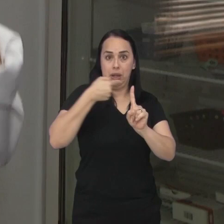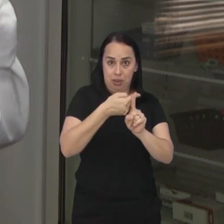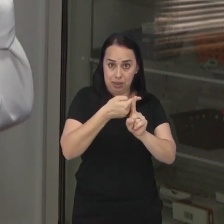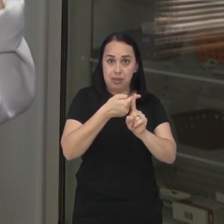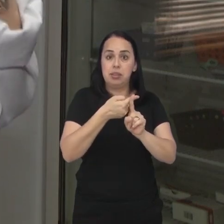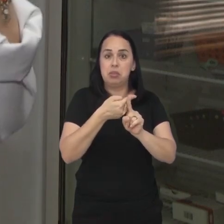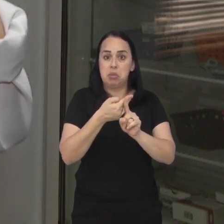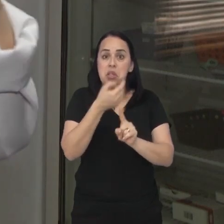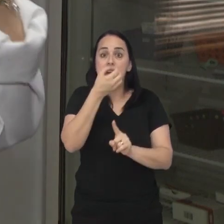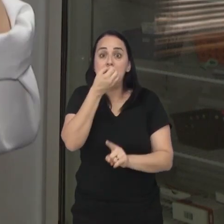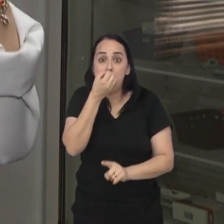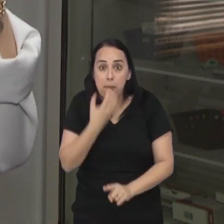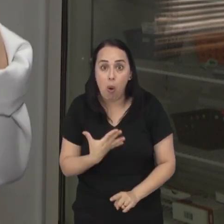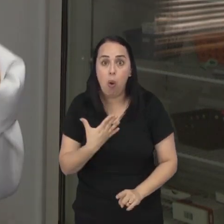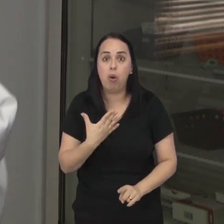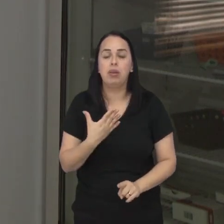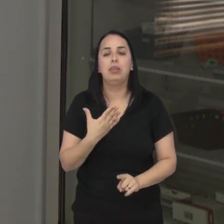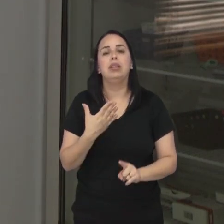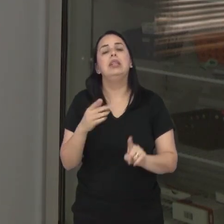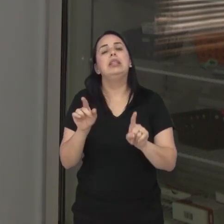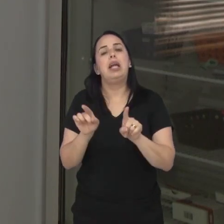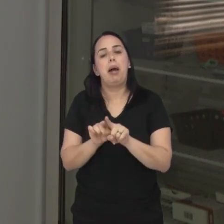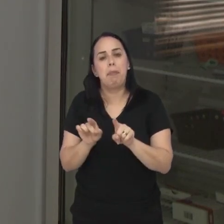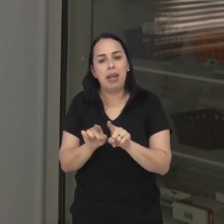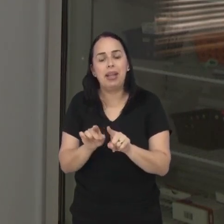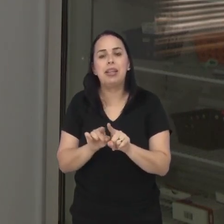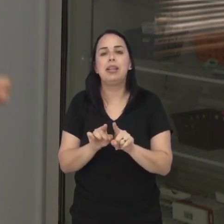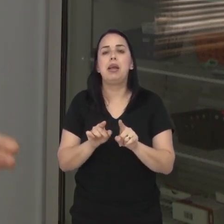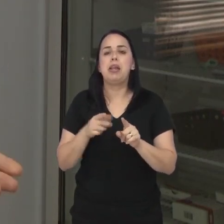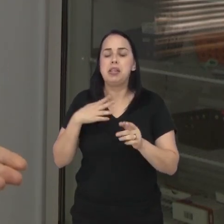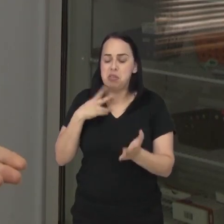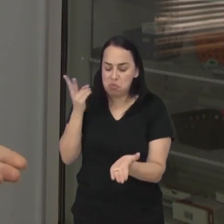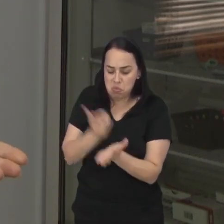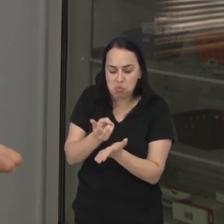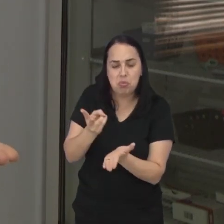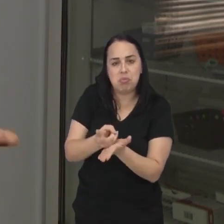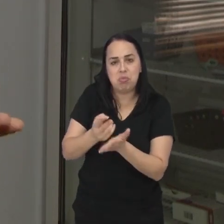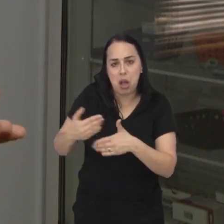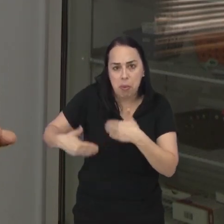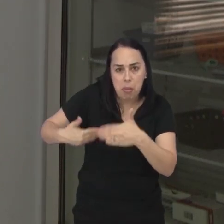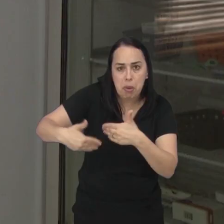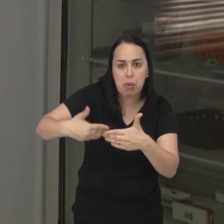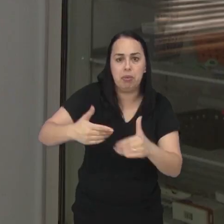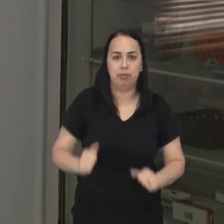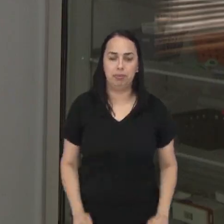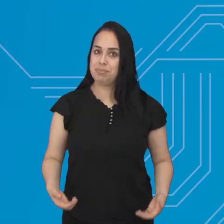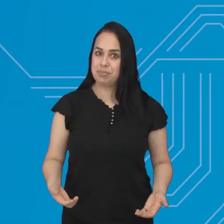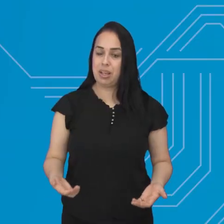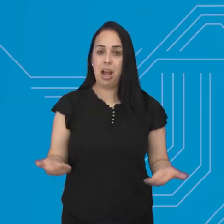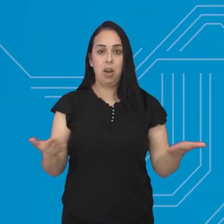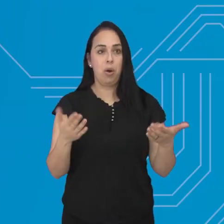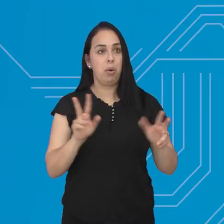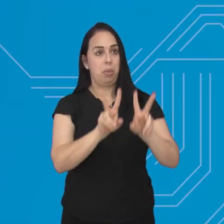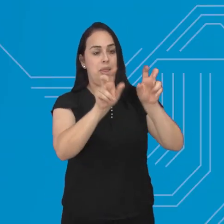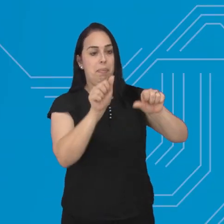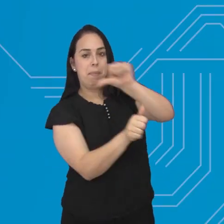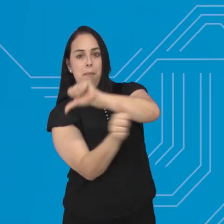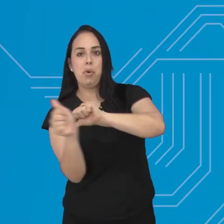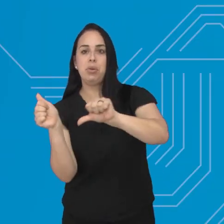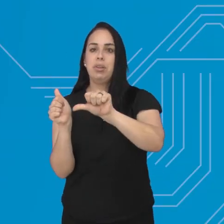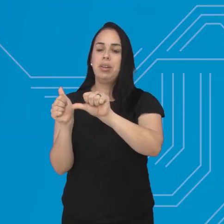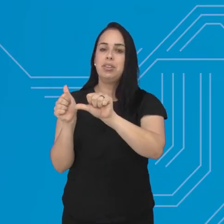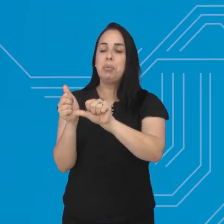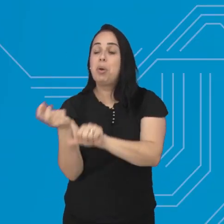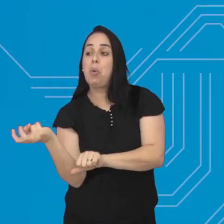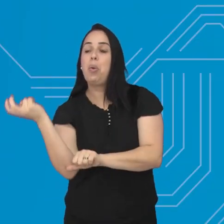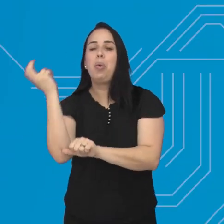agora eu vou ter uma imunidade consistente e, sobretudo, persistente ao longo dos anos. A gente muda de assunto